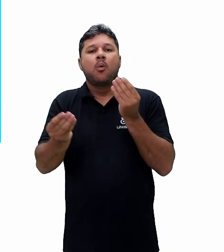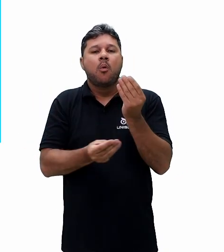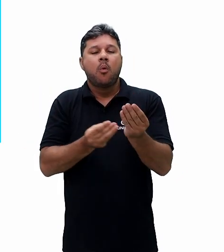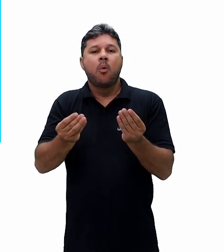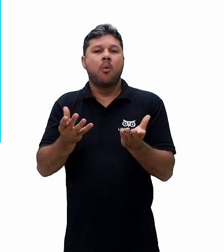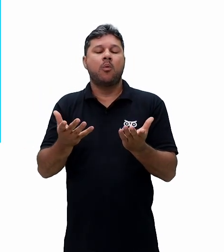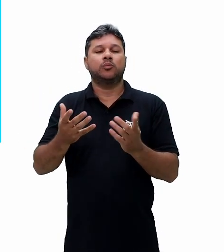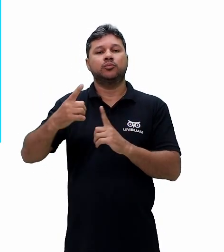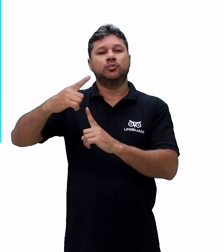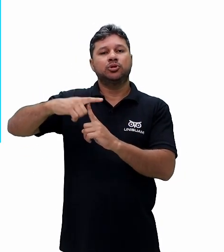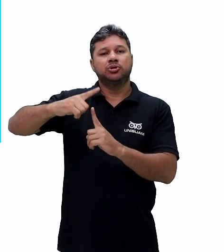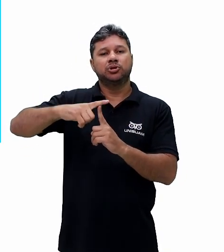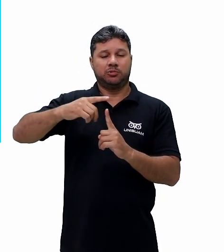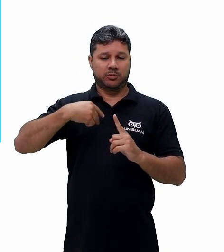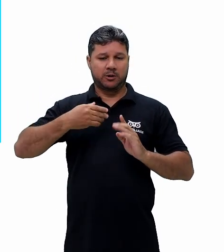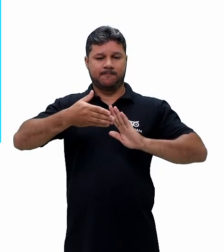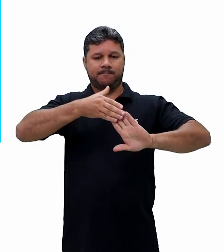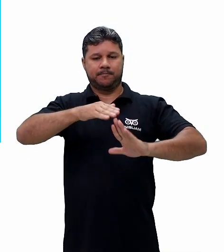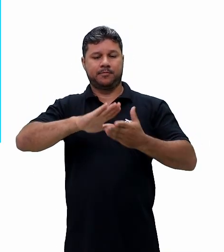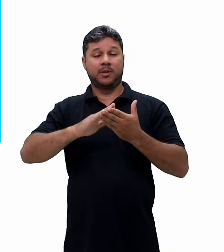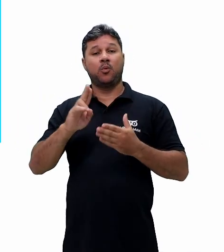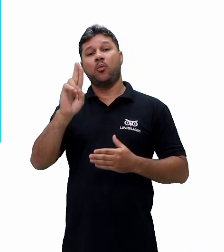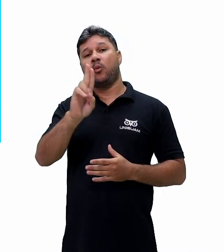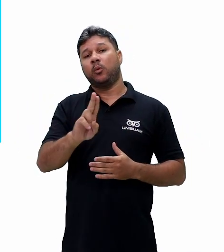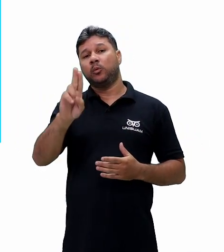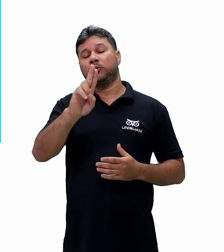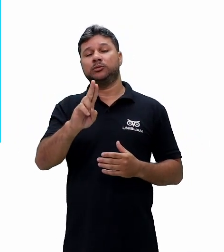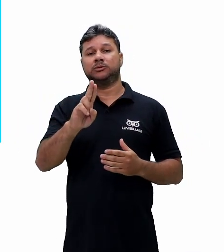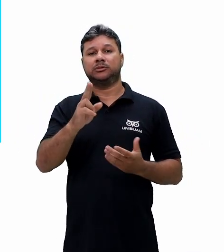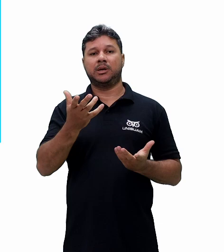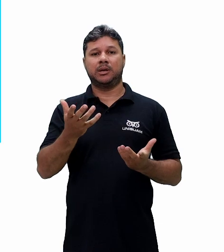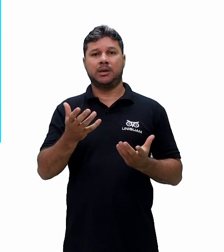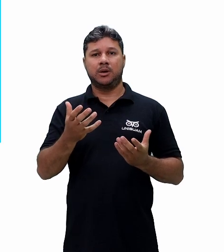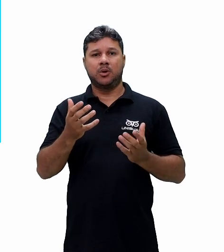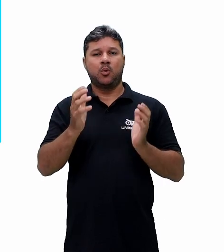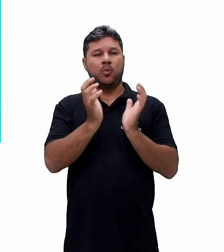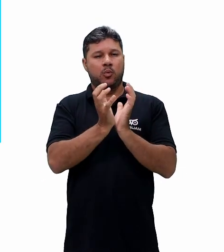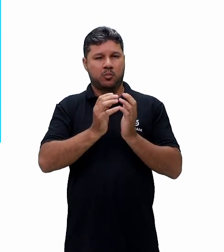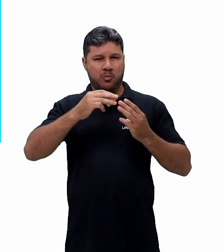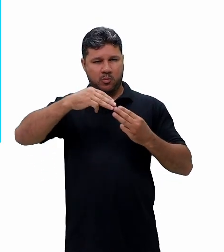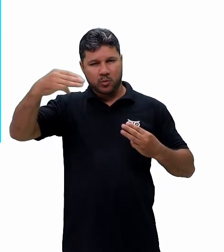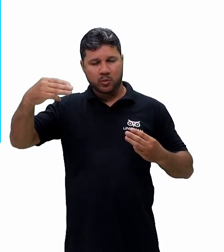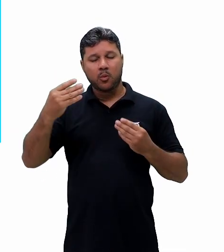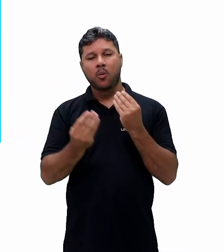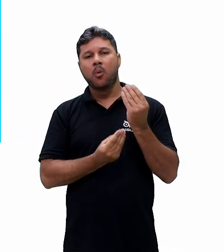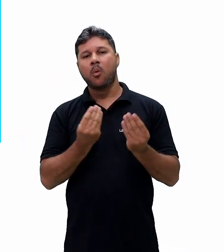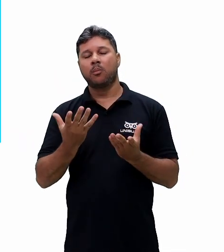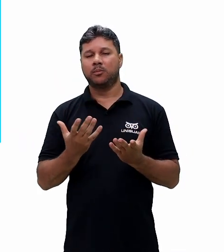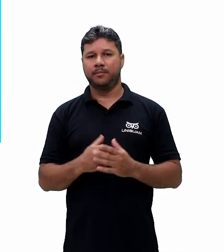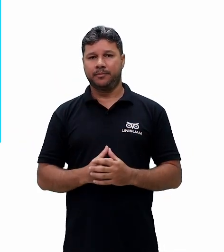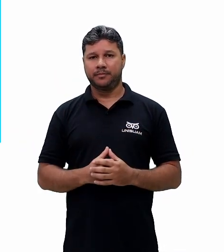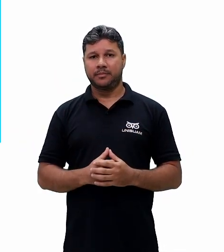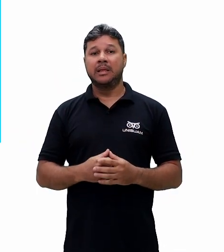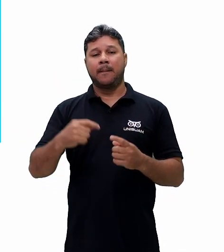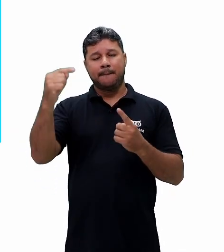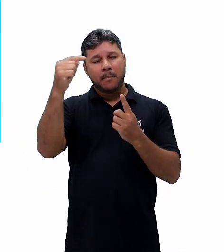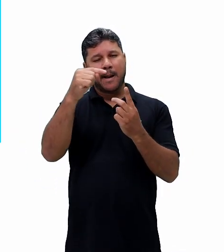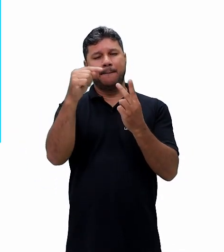decúbito ventral. Qual vai ser a posição de alongamento utilizada para alongar um determinado grupamento